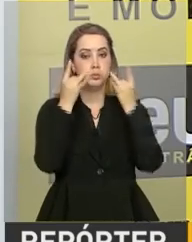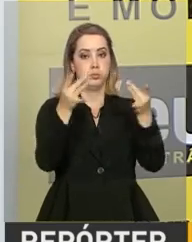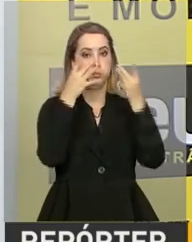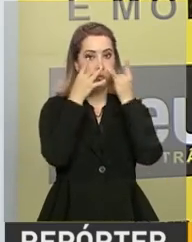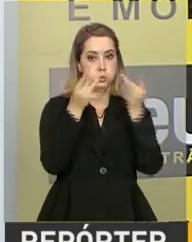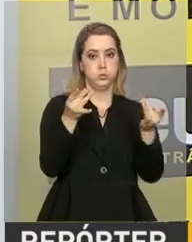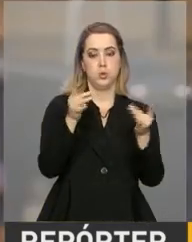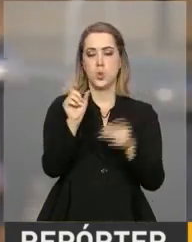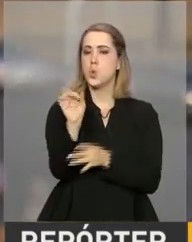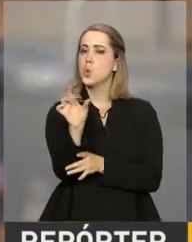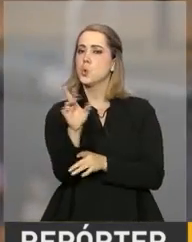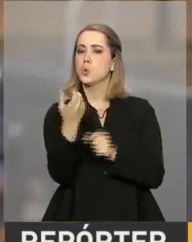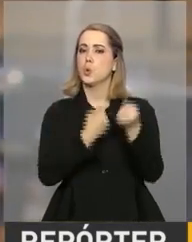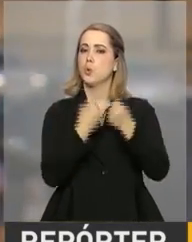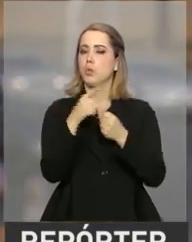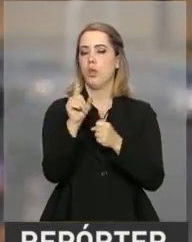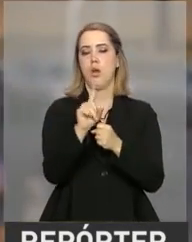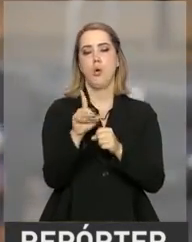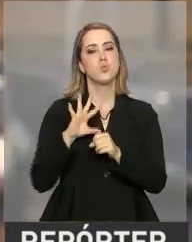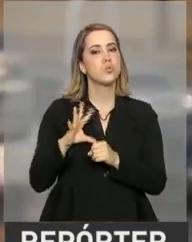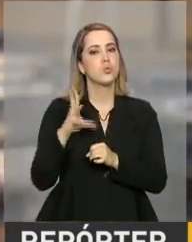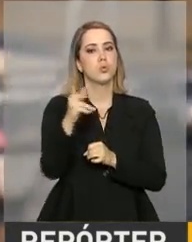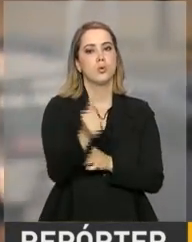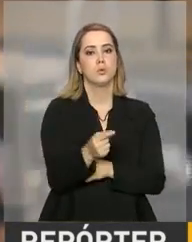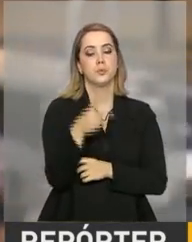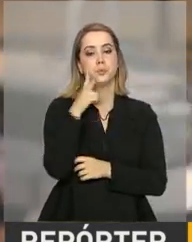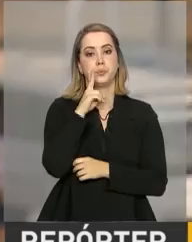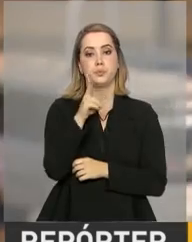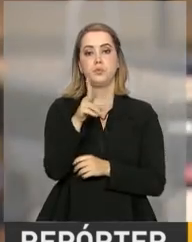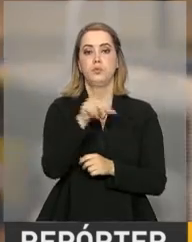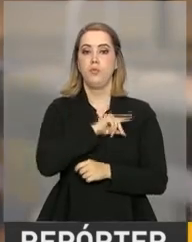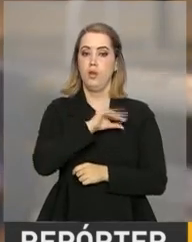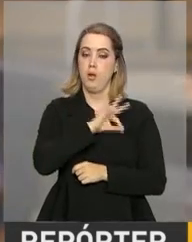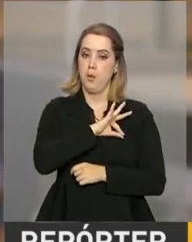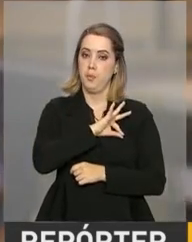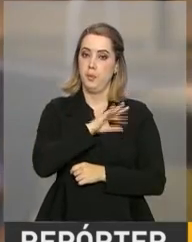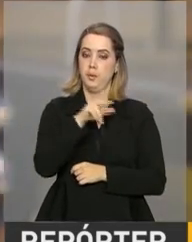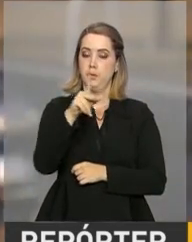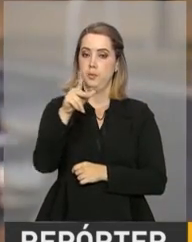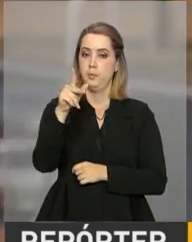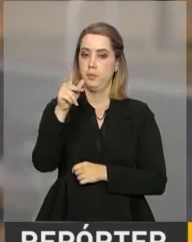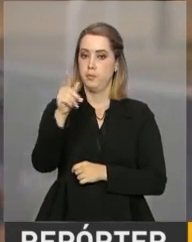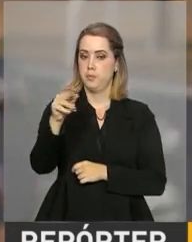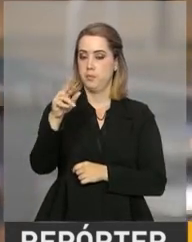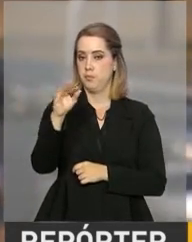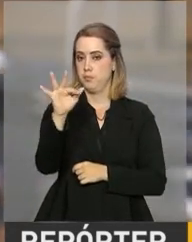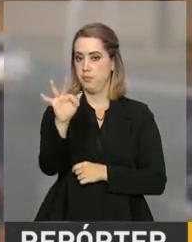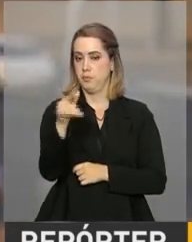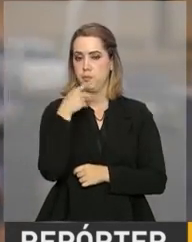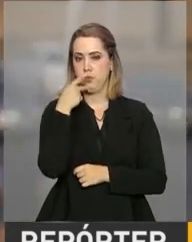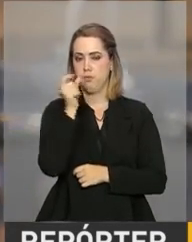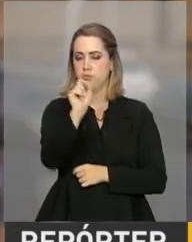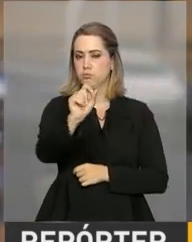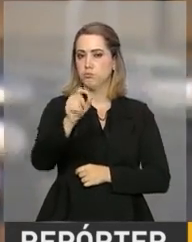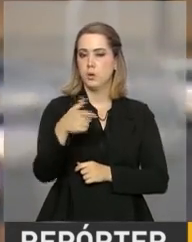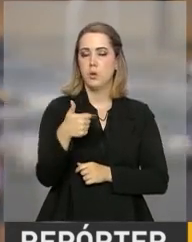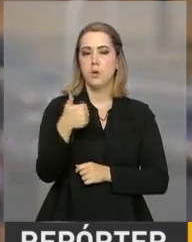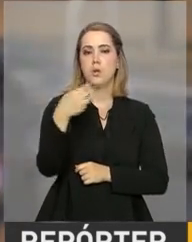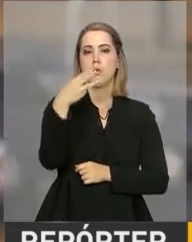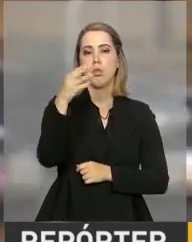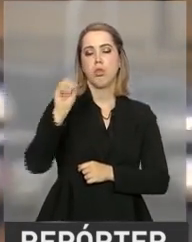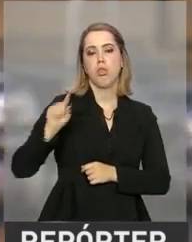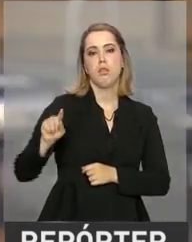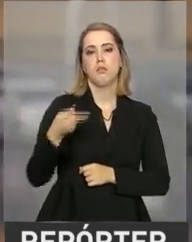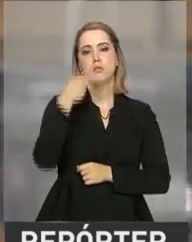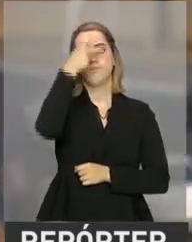só do condutor de acordo com a polícia rodoviária federal entre janeiro e junho de 2016 cerca de 3 mil pessoas